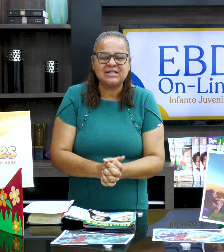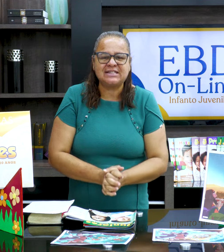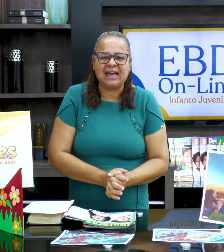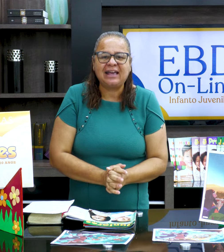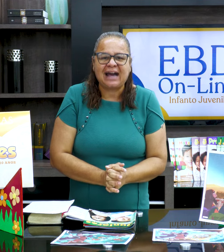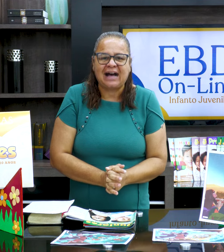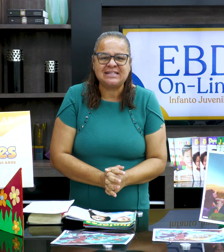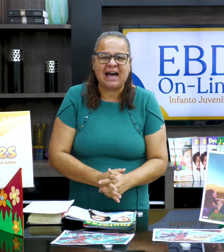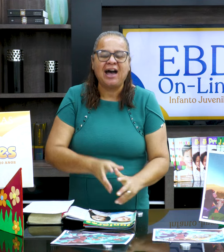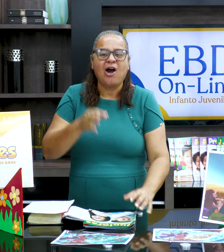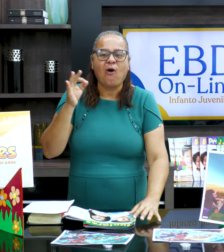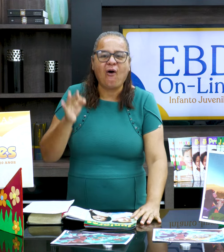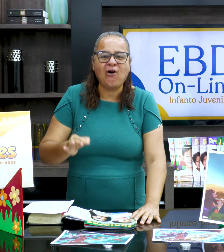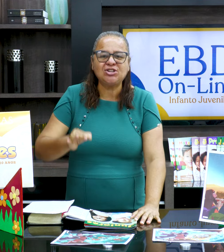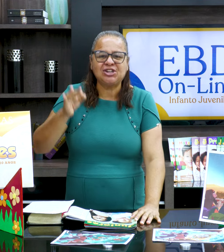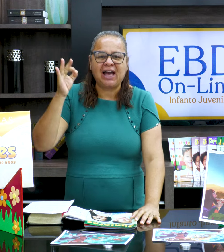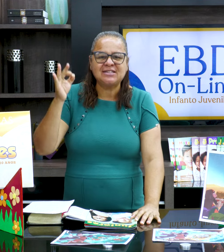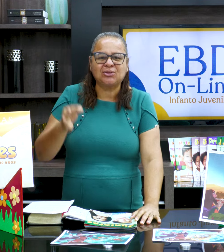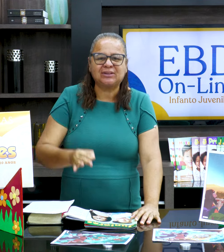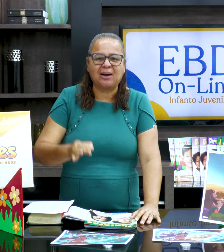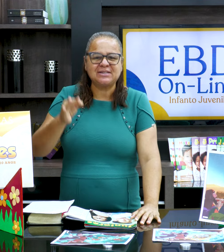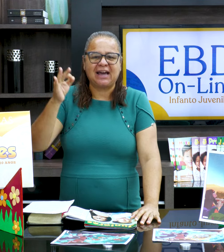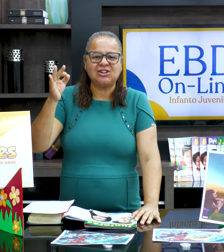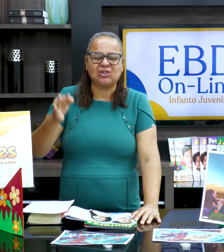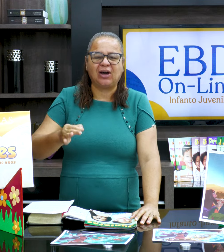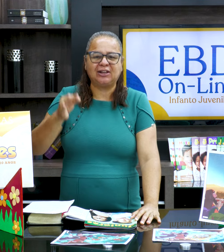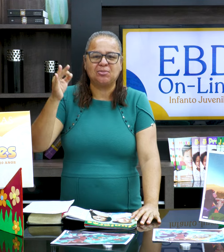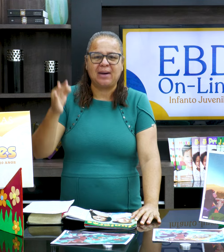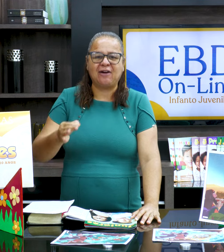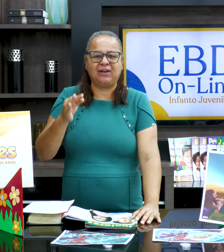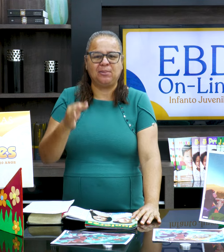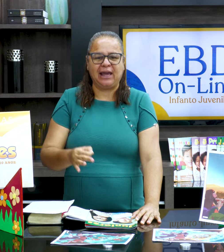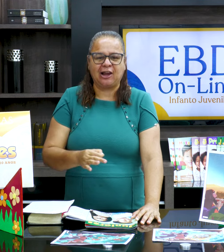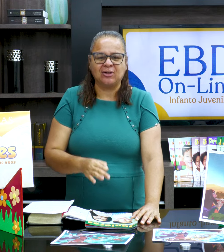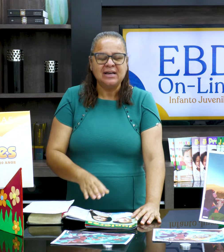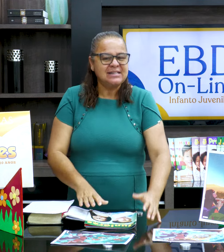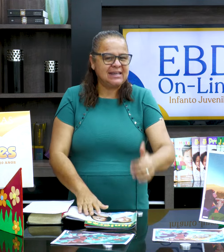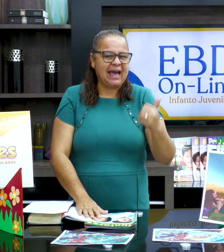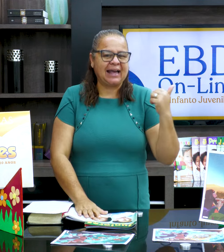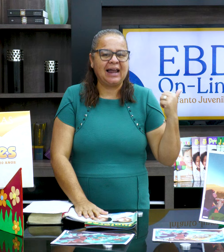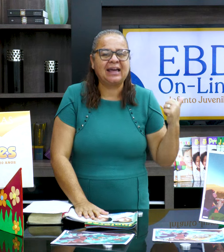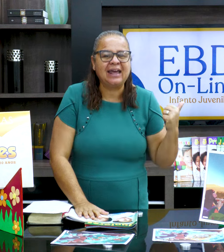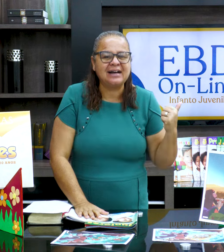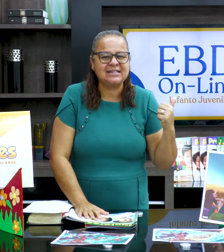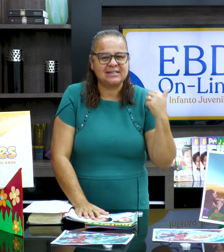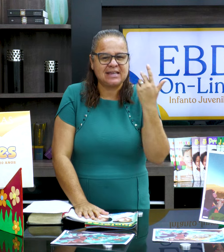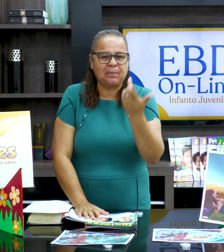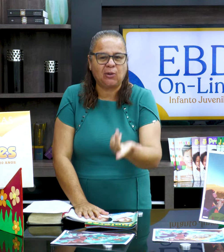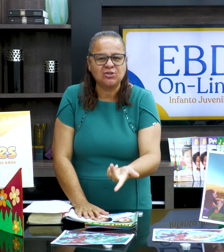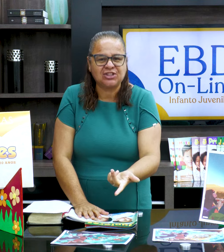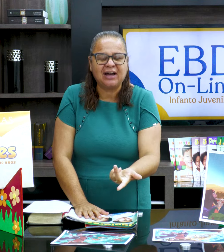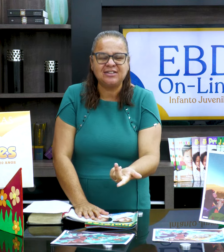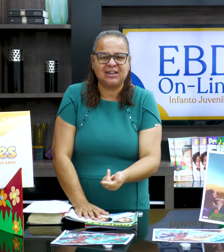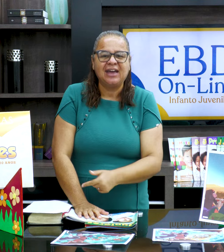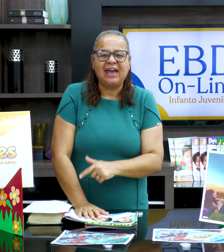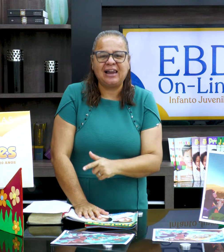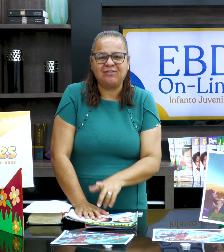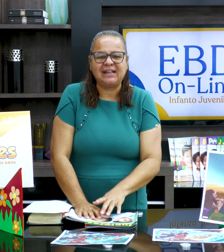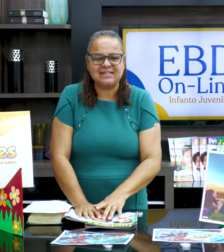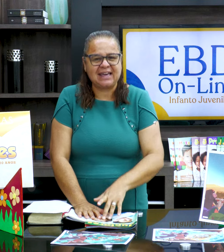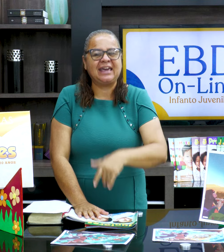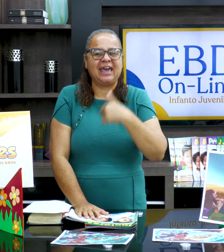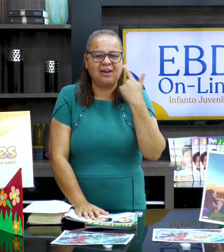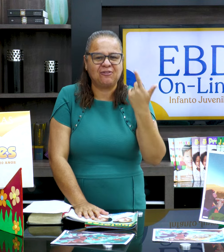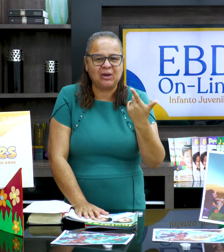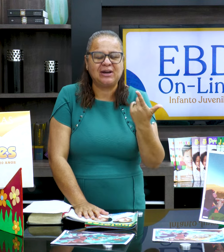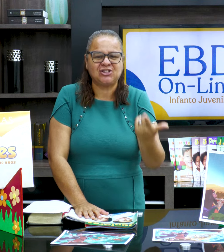eles vão dizer em casa hoje escutamos a história do Mar Vermelho Se aquela criança sempre constante ele